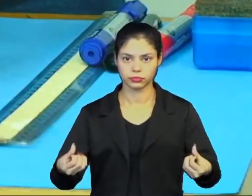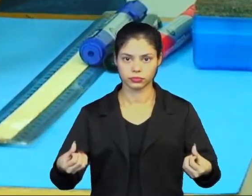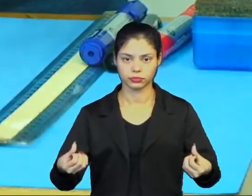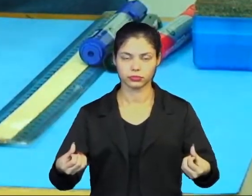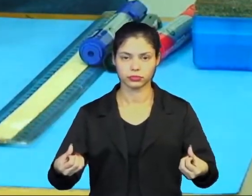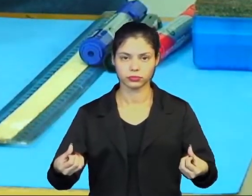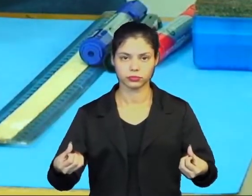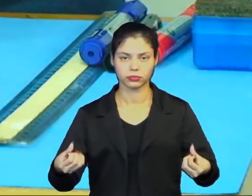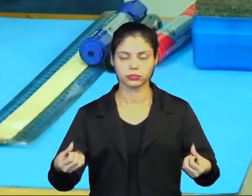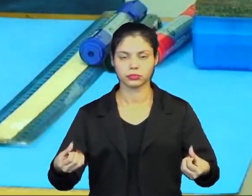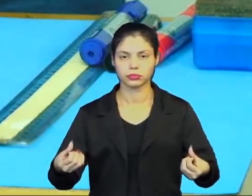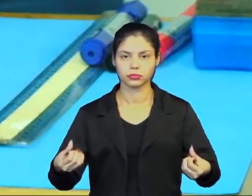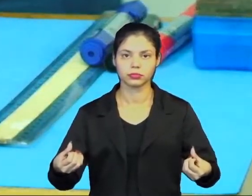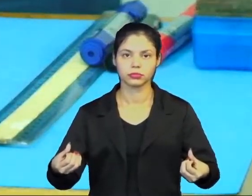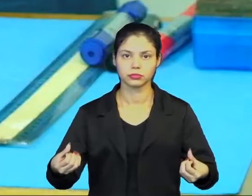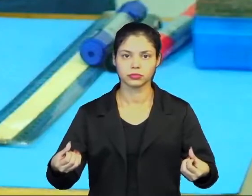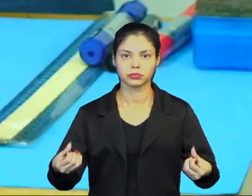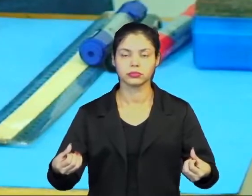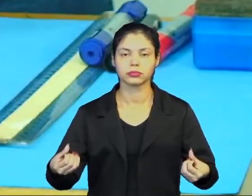6,